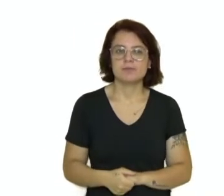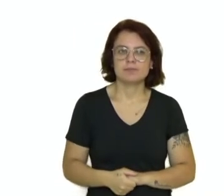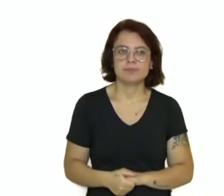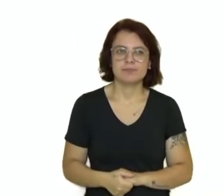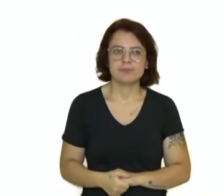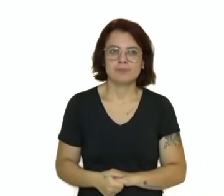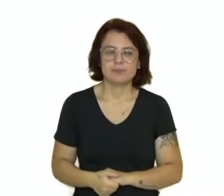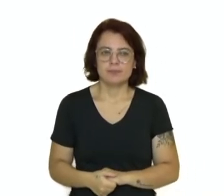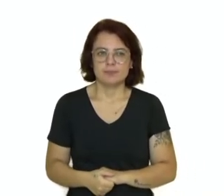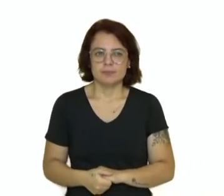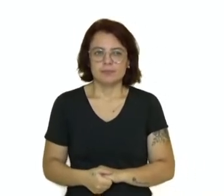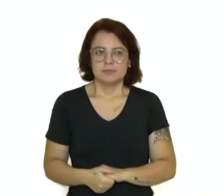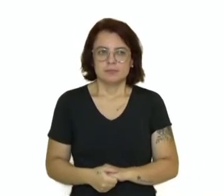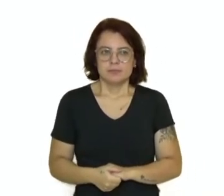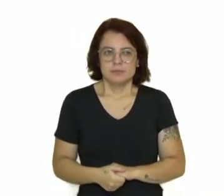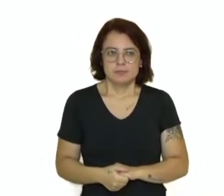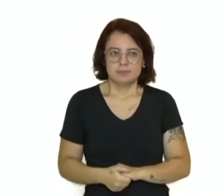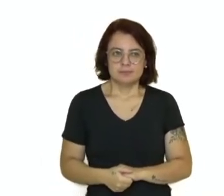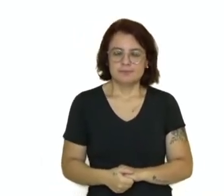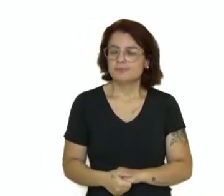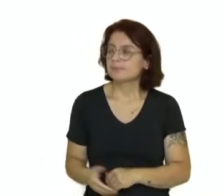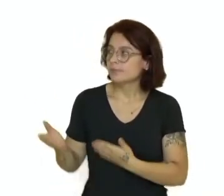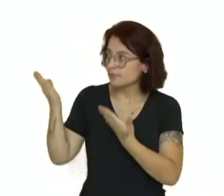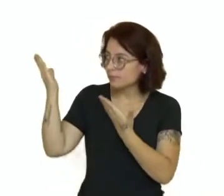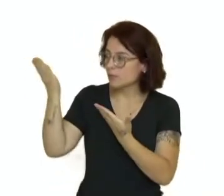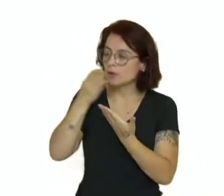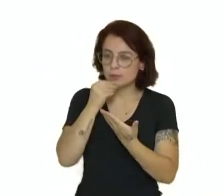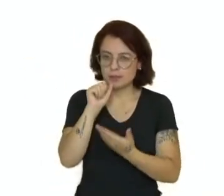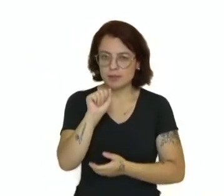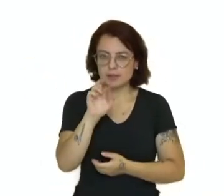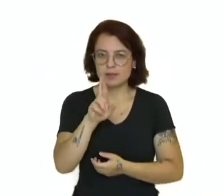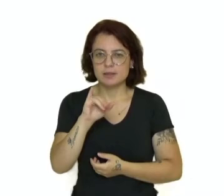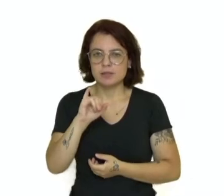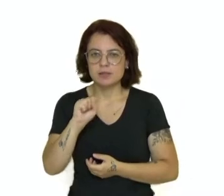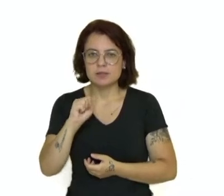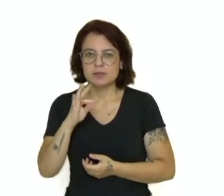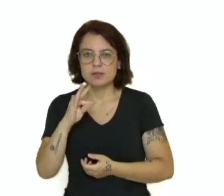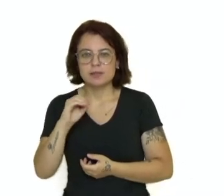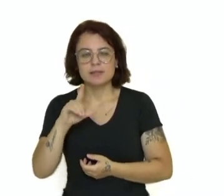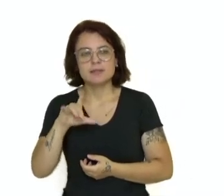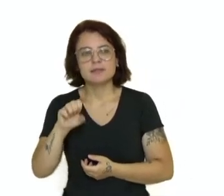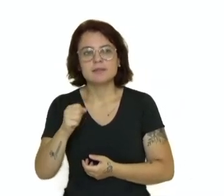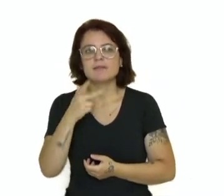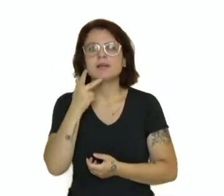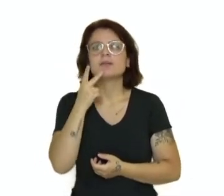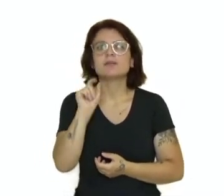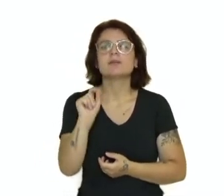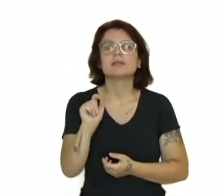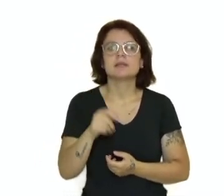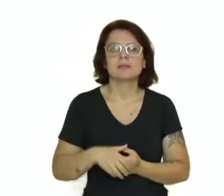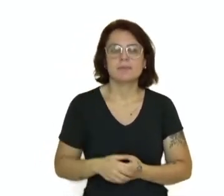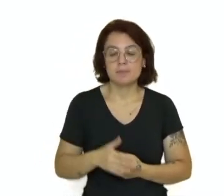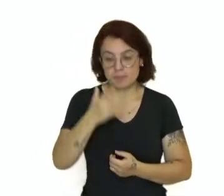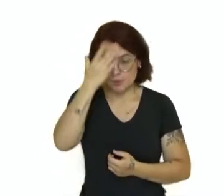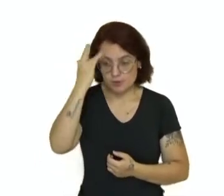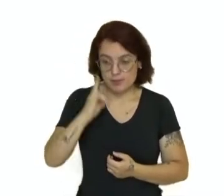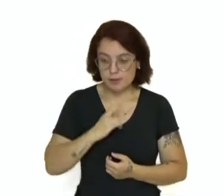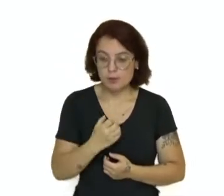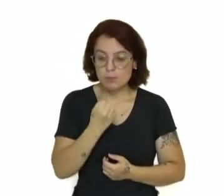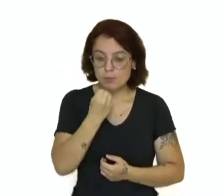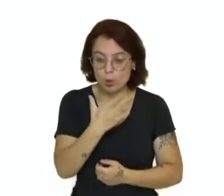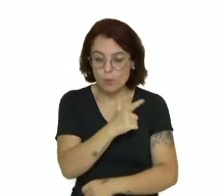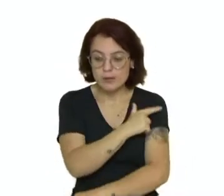ações. Então, para Aristóteles, o bom cidadão é aquele que, após ter passado por uma boa